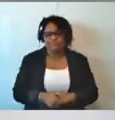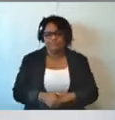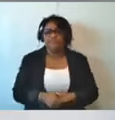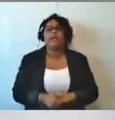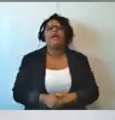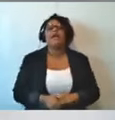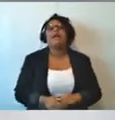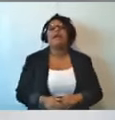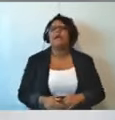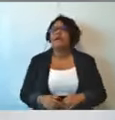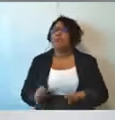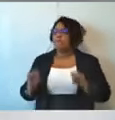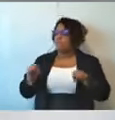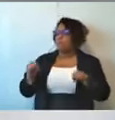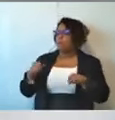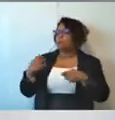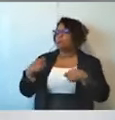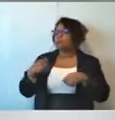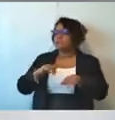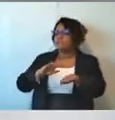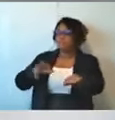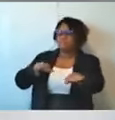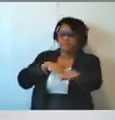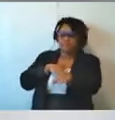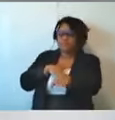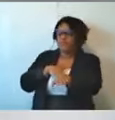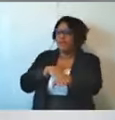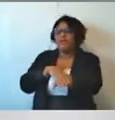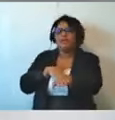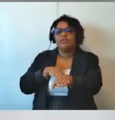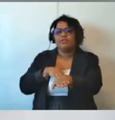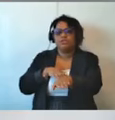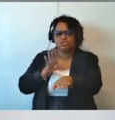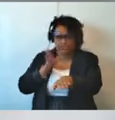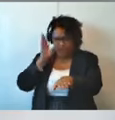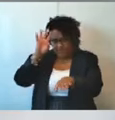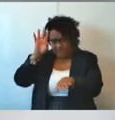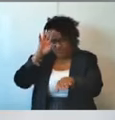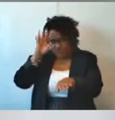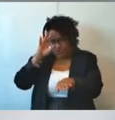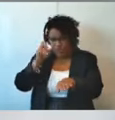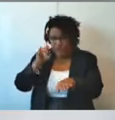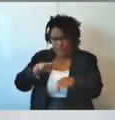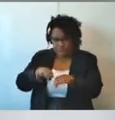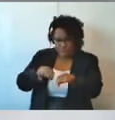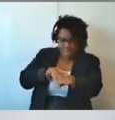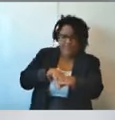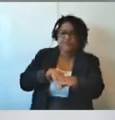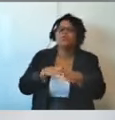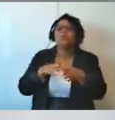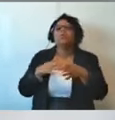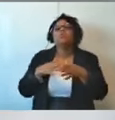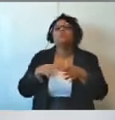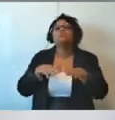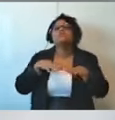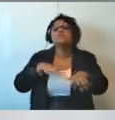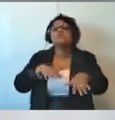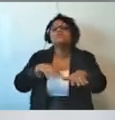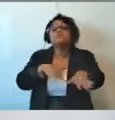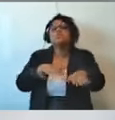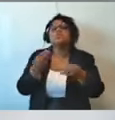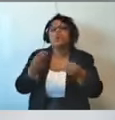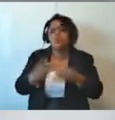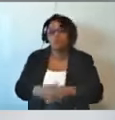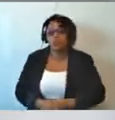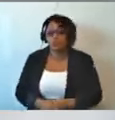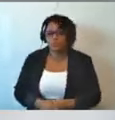andar atrás do carro. Mas você já pensou todas as motos de Belo Horizonte andar atrás de carro, o que o trânsito de Belo Horizonte vai virar? Então, assim, é uma situação